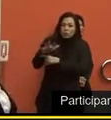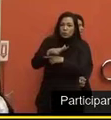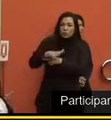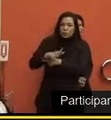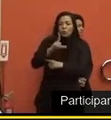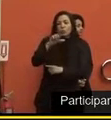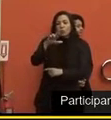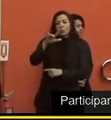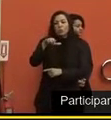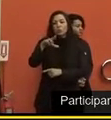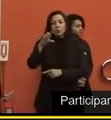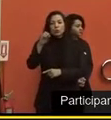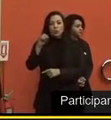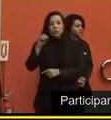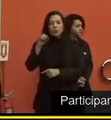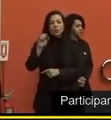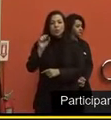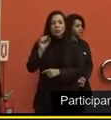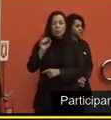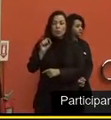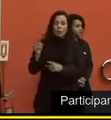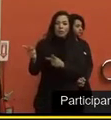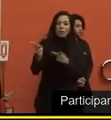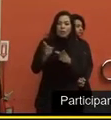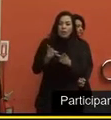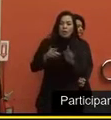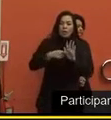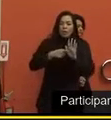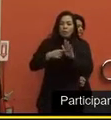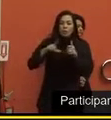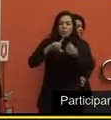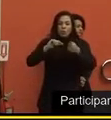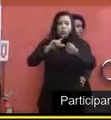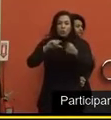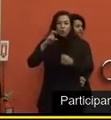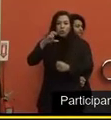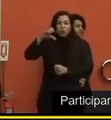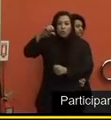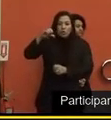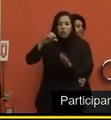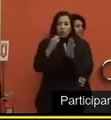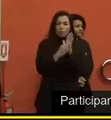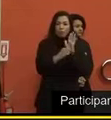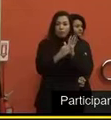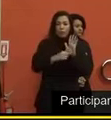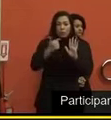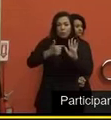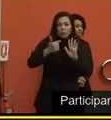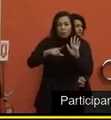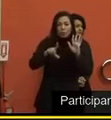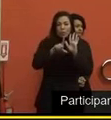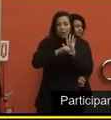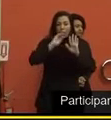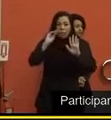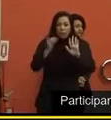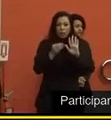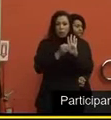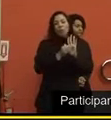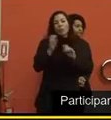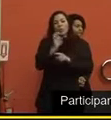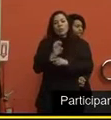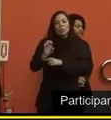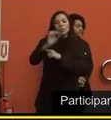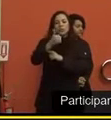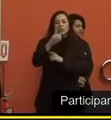Luciano Oliveira Matos de Souza, conforme determina o artigo 59, parágrafo 2º, da Lei Complementar Estadual